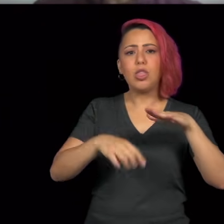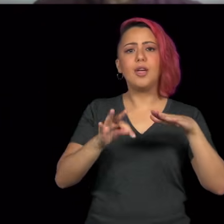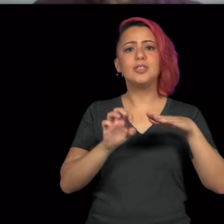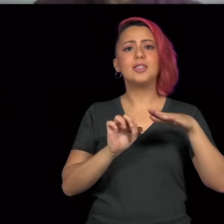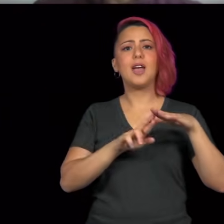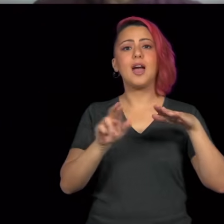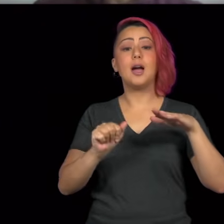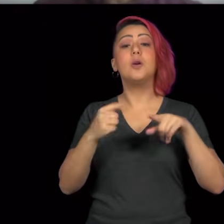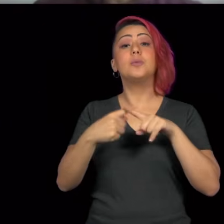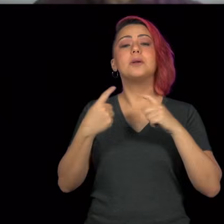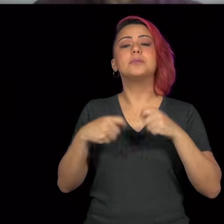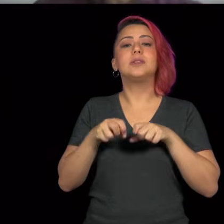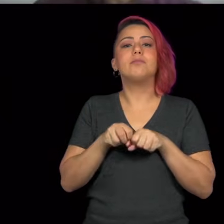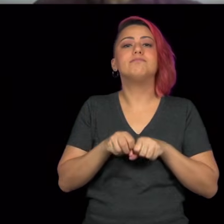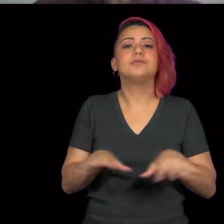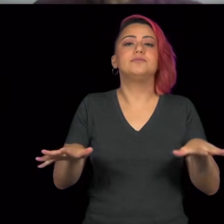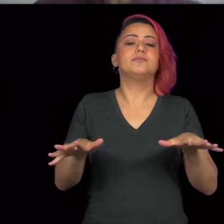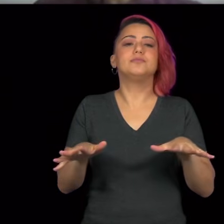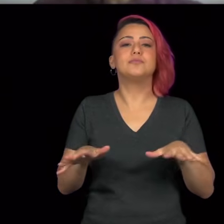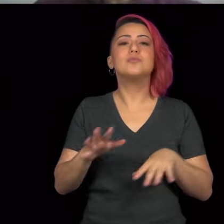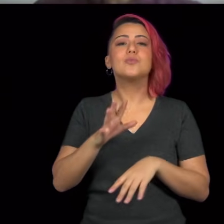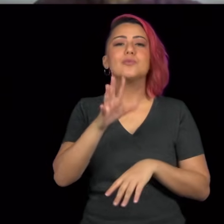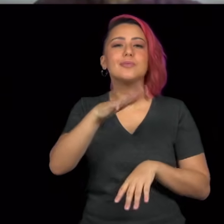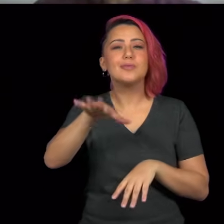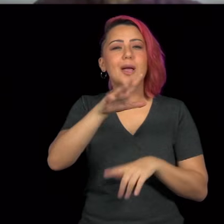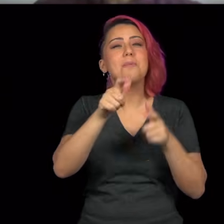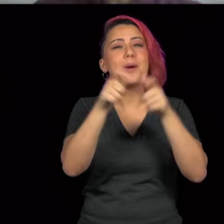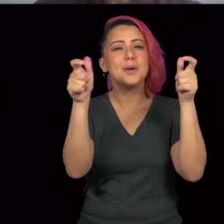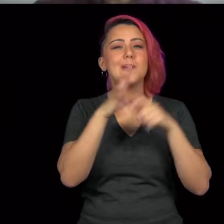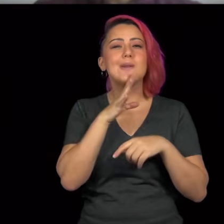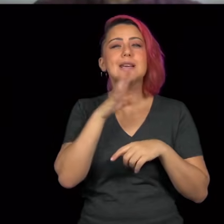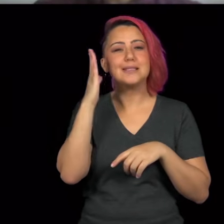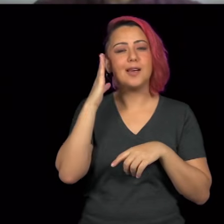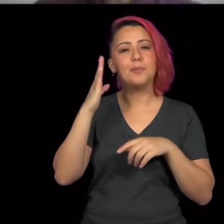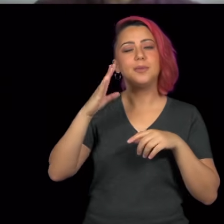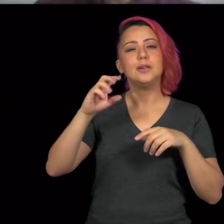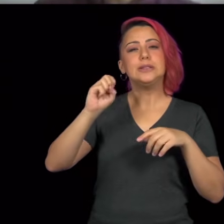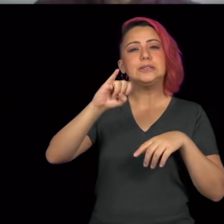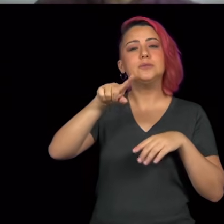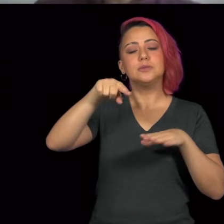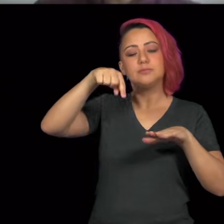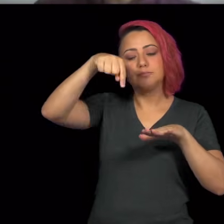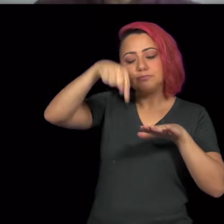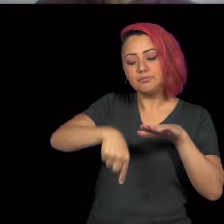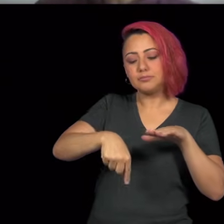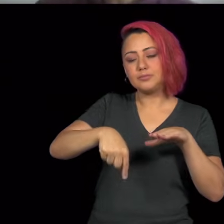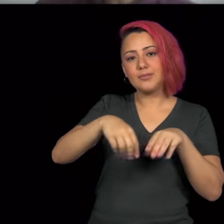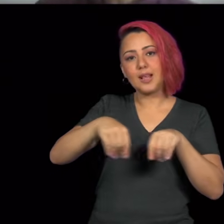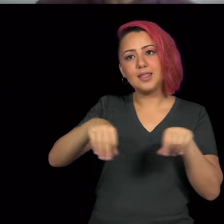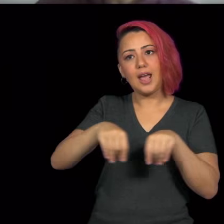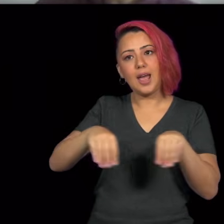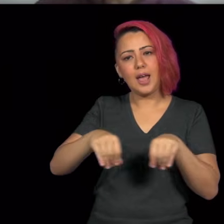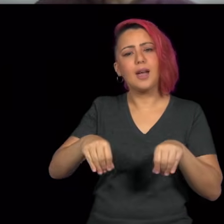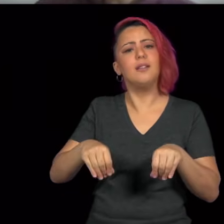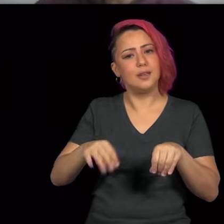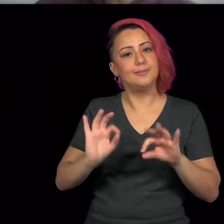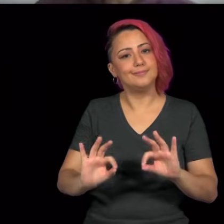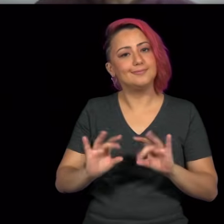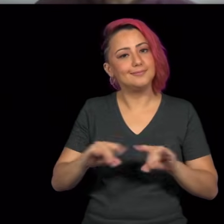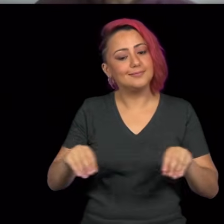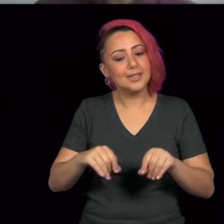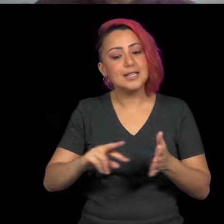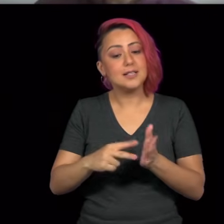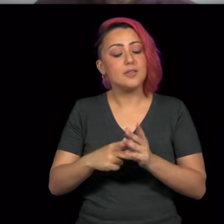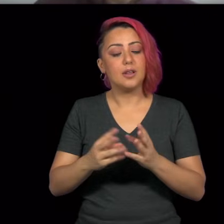aquele que é meio que de conhecimento geral, quando você faz o aterramento de um equipamento, você permite com que o fluxo